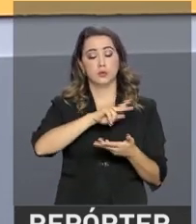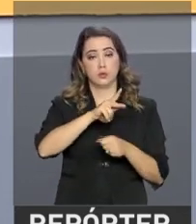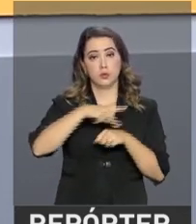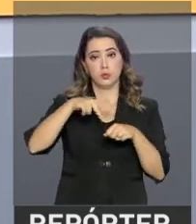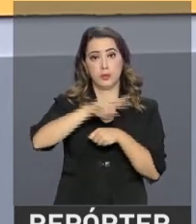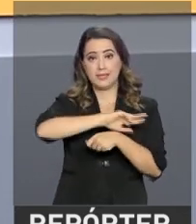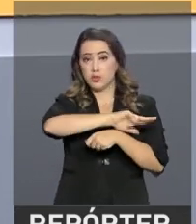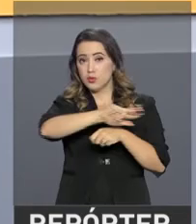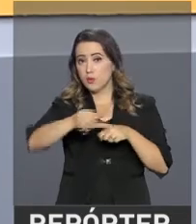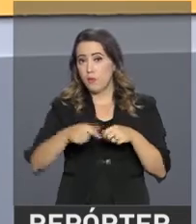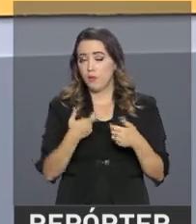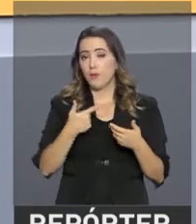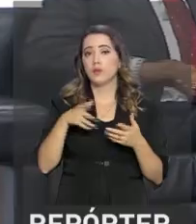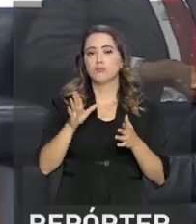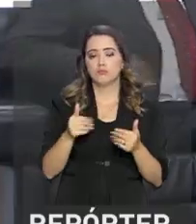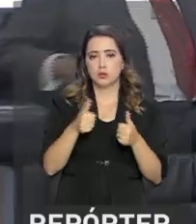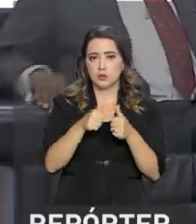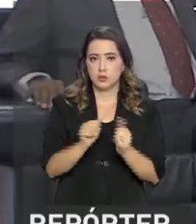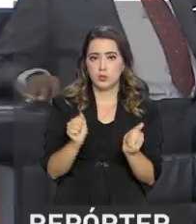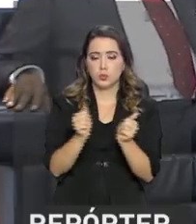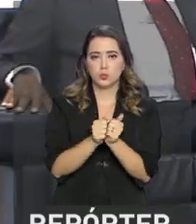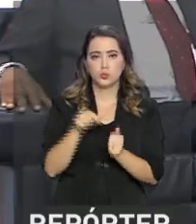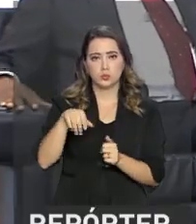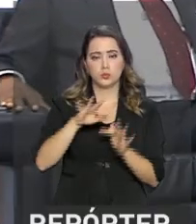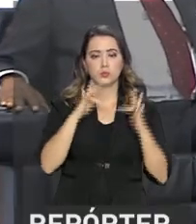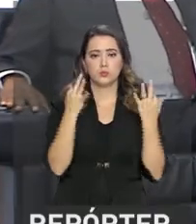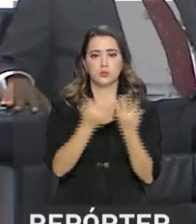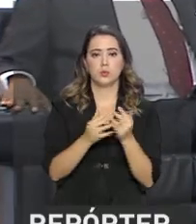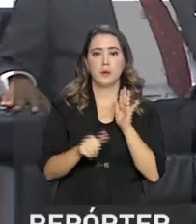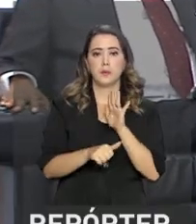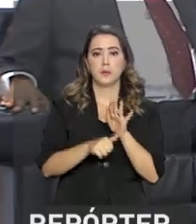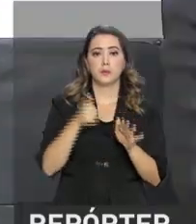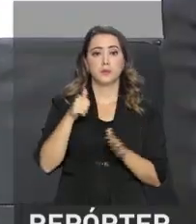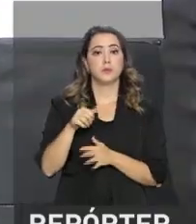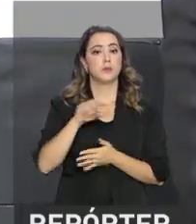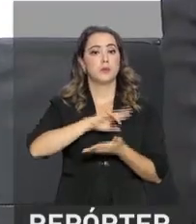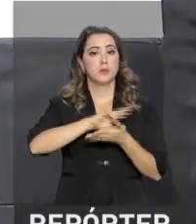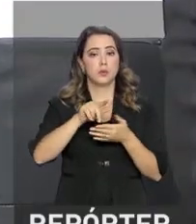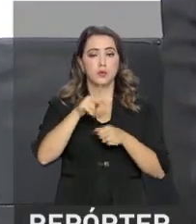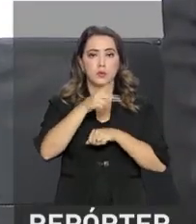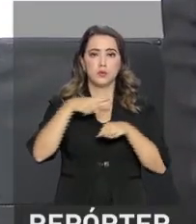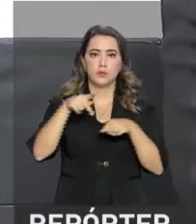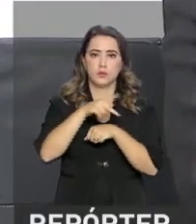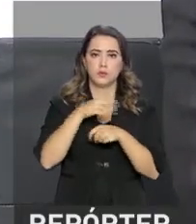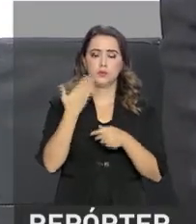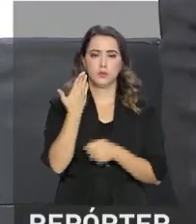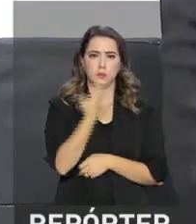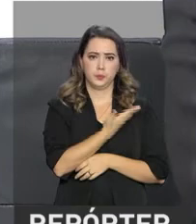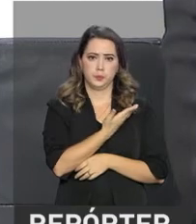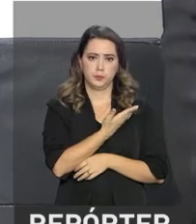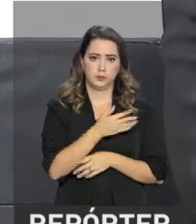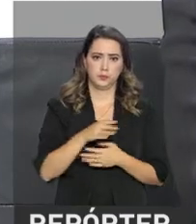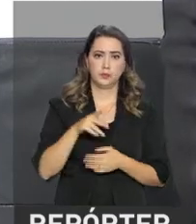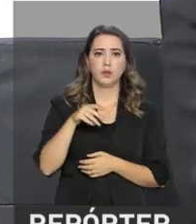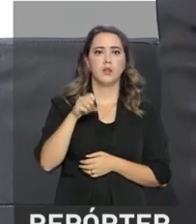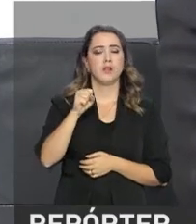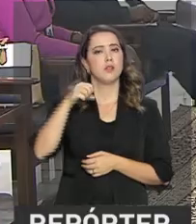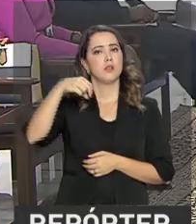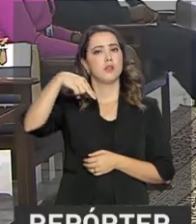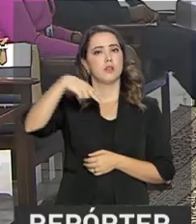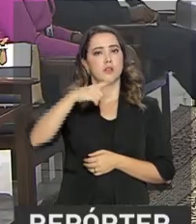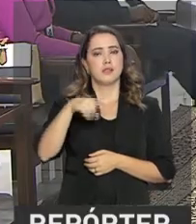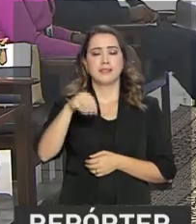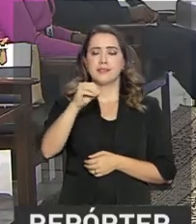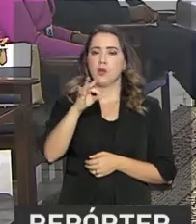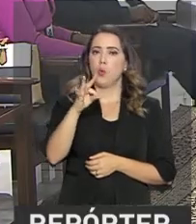estão em brasília para o fórum a primeira reunião foi com o presidente de são tomé e príncipe evaristo do espírito santo carvalho michel